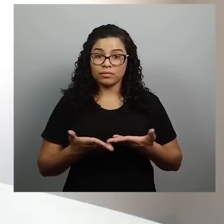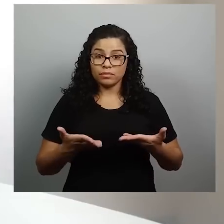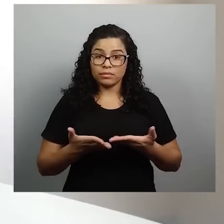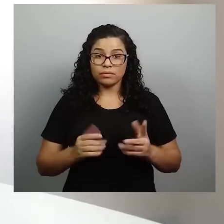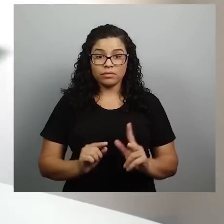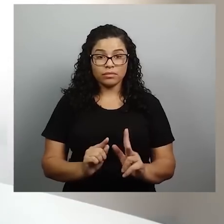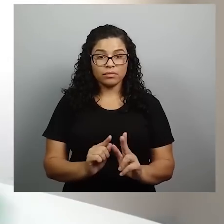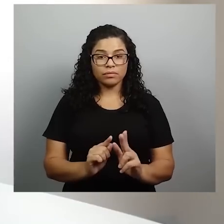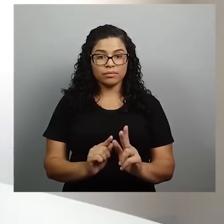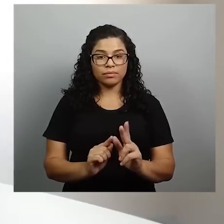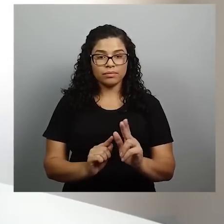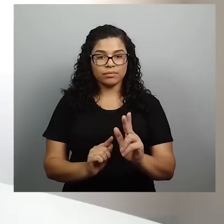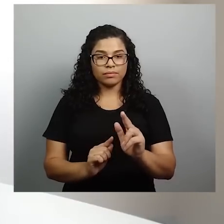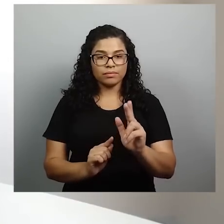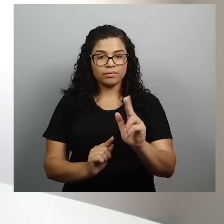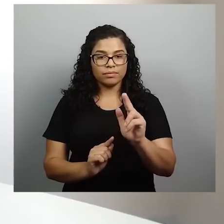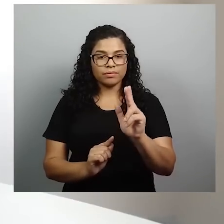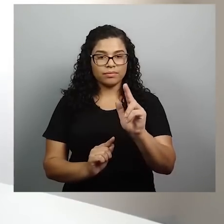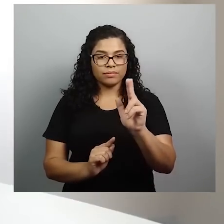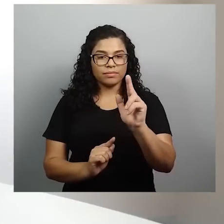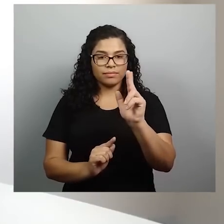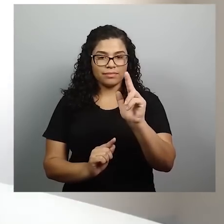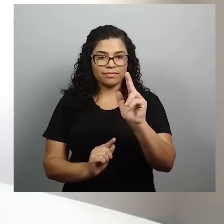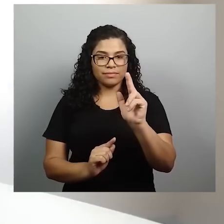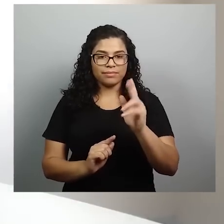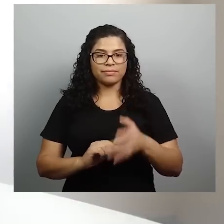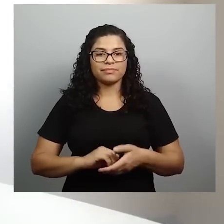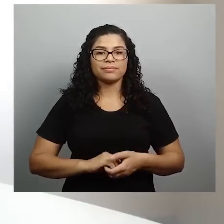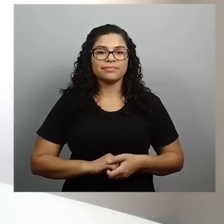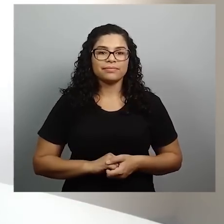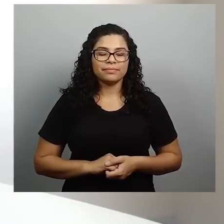Então, vou cortar aqui.